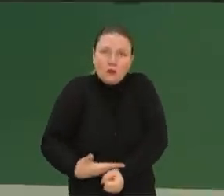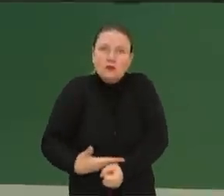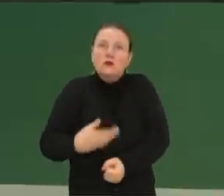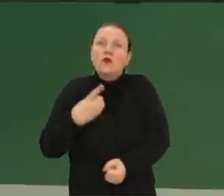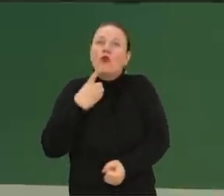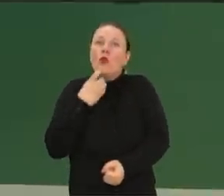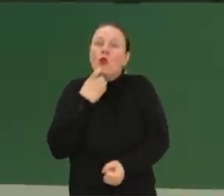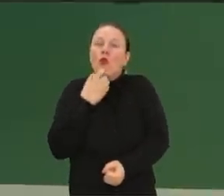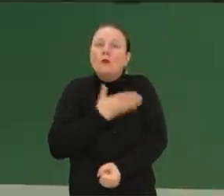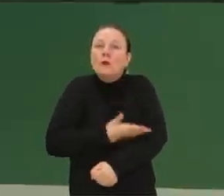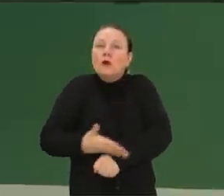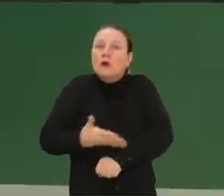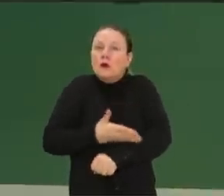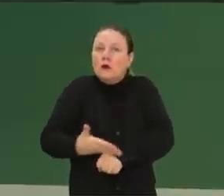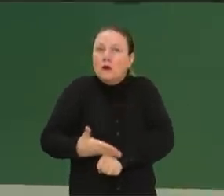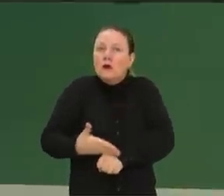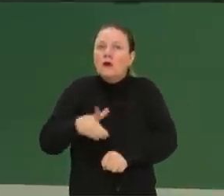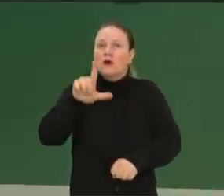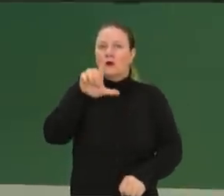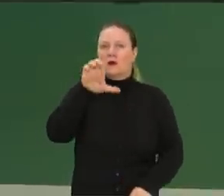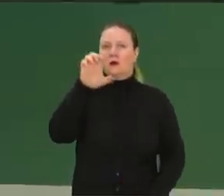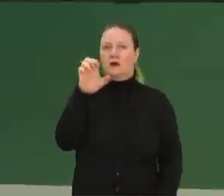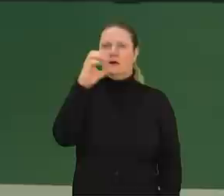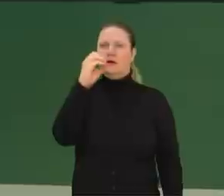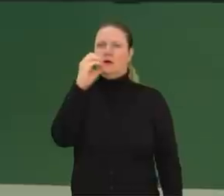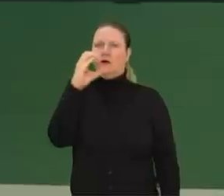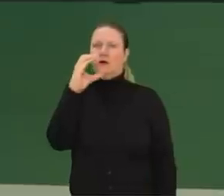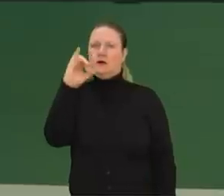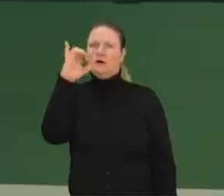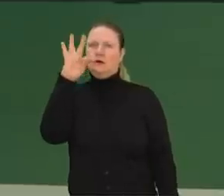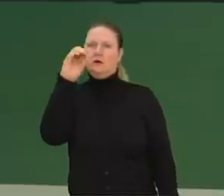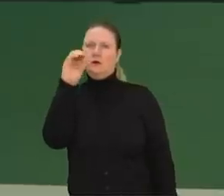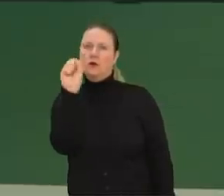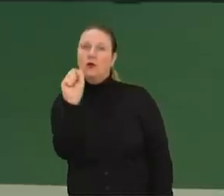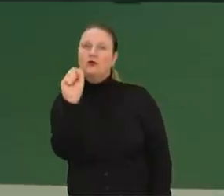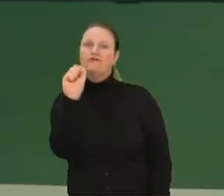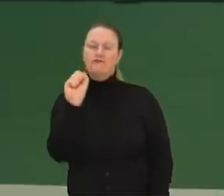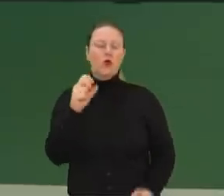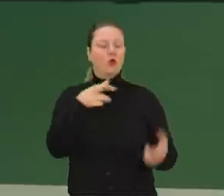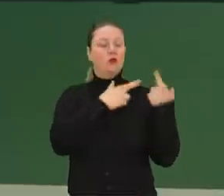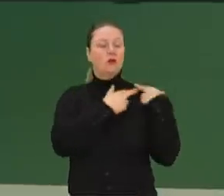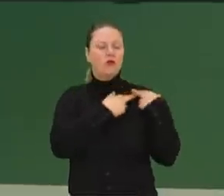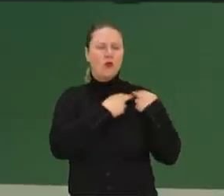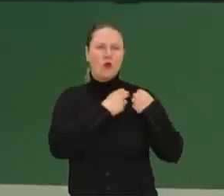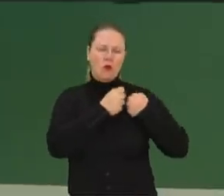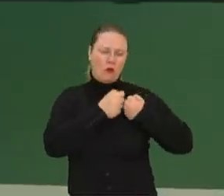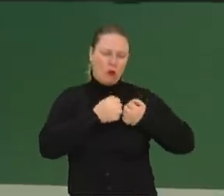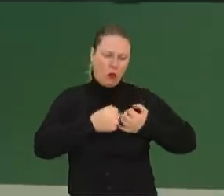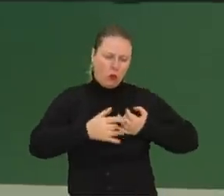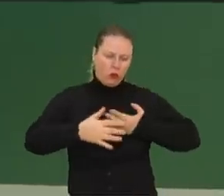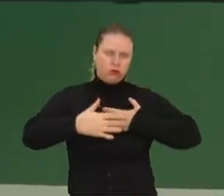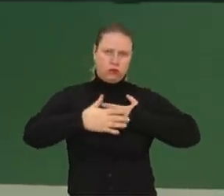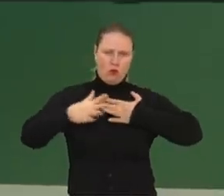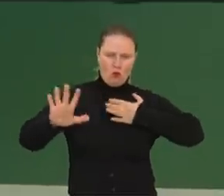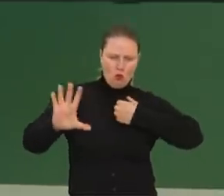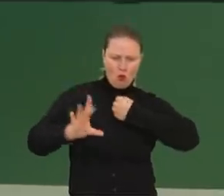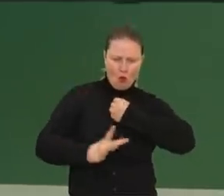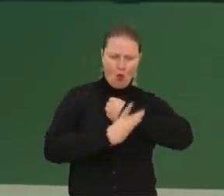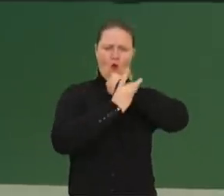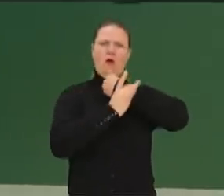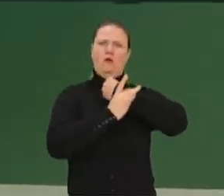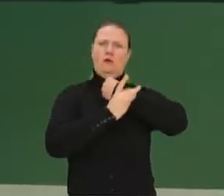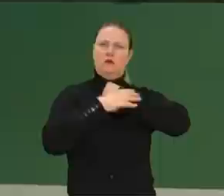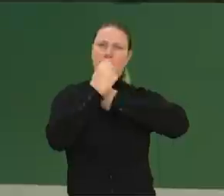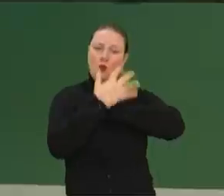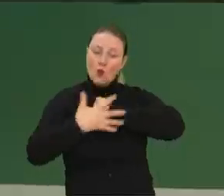Também conhecidos aí como leucócitos, tá? São eles que produzem, né, os anticorpos ou que vão